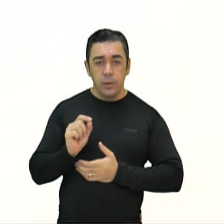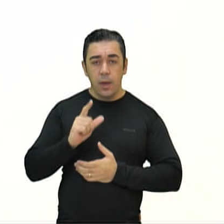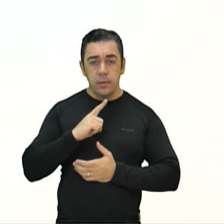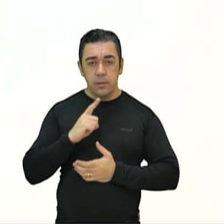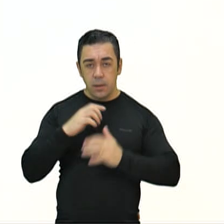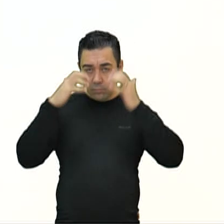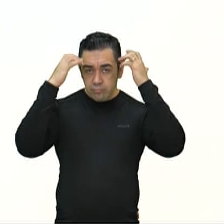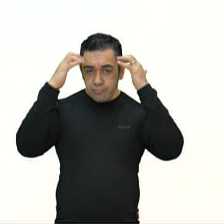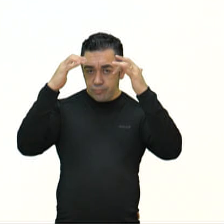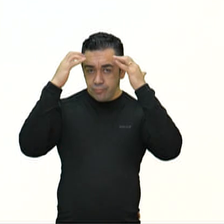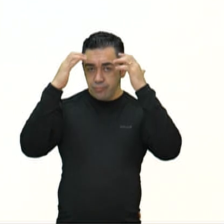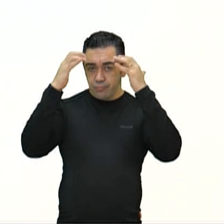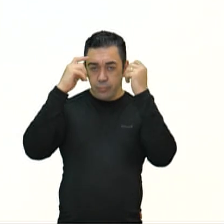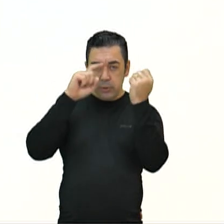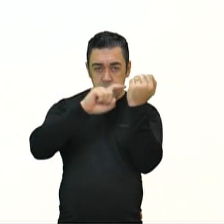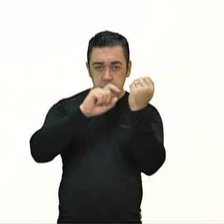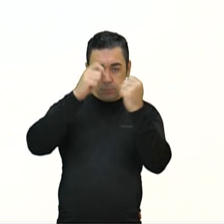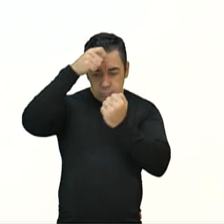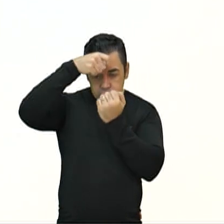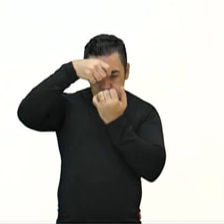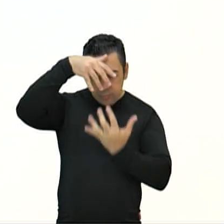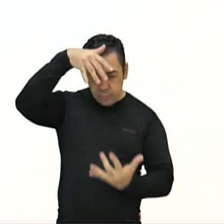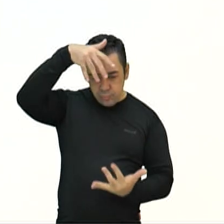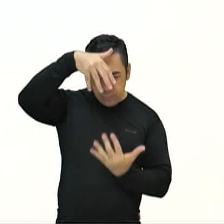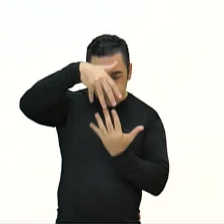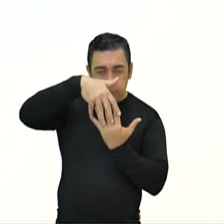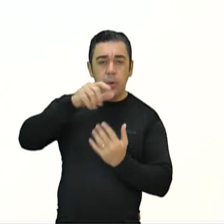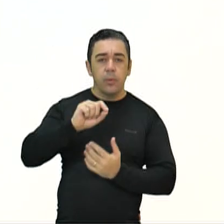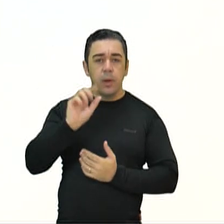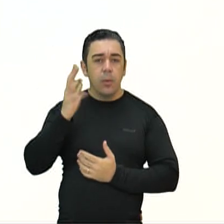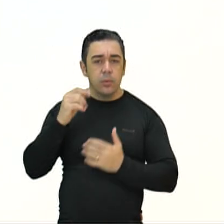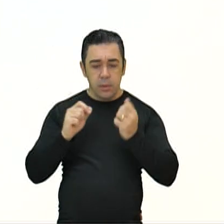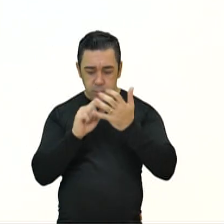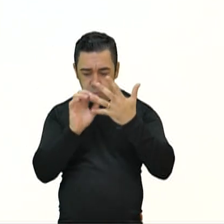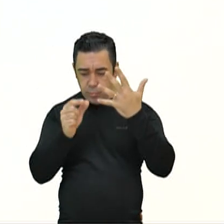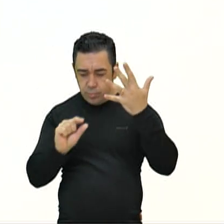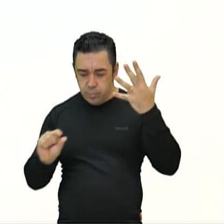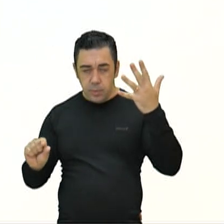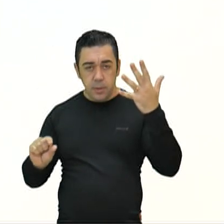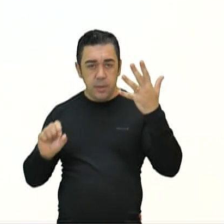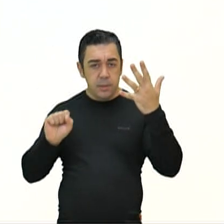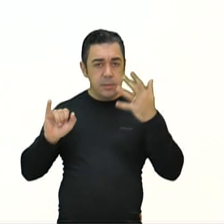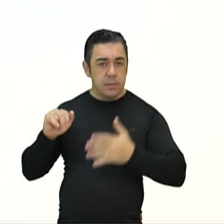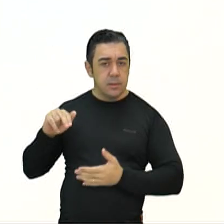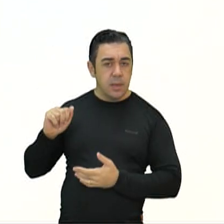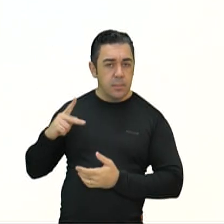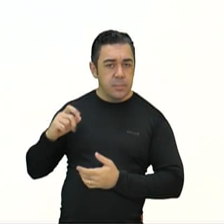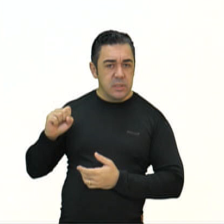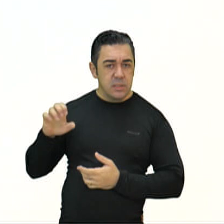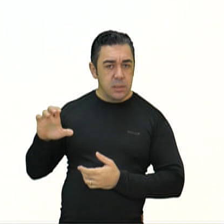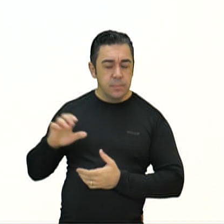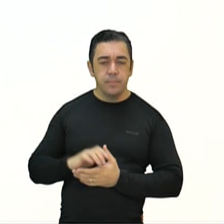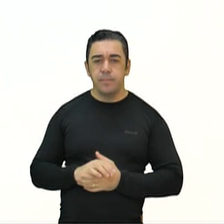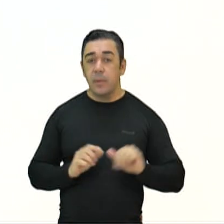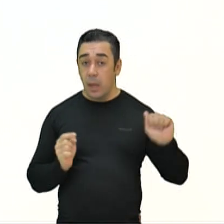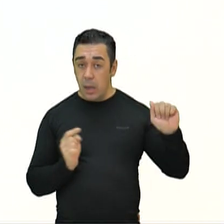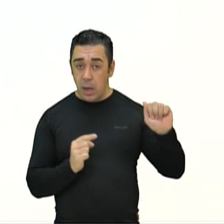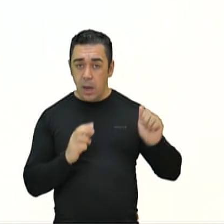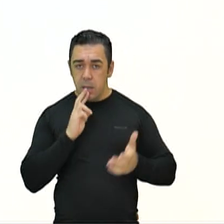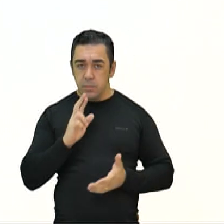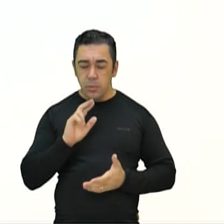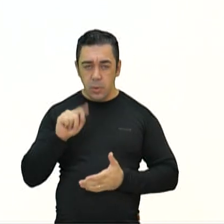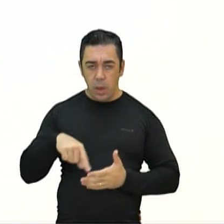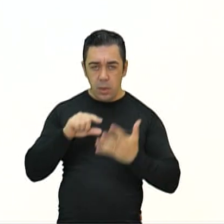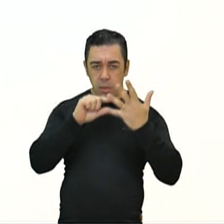impulso nervoso que ocorre na sinapse. Letra A, corresponde a uma corrente elétrica que se propaga nos neurônios